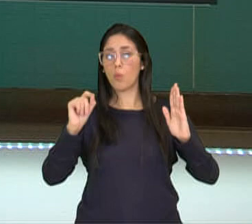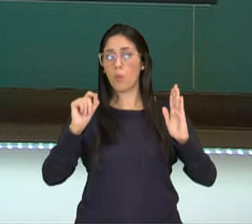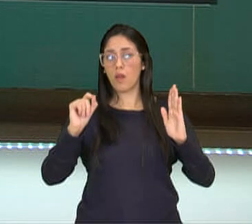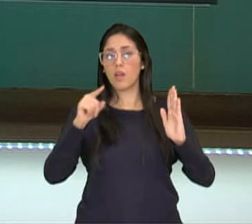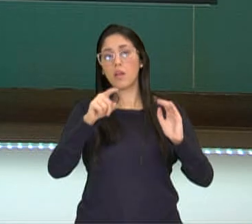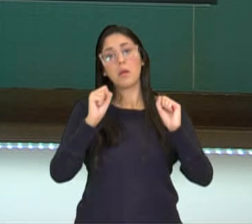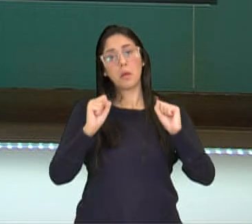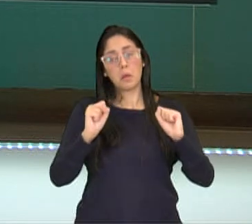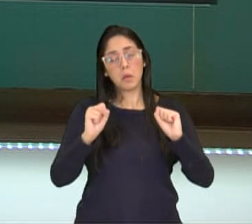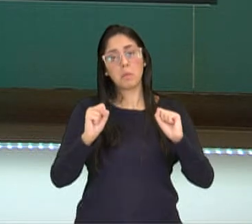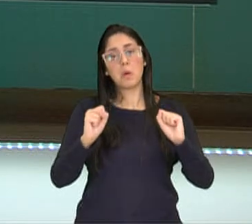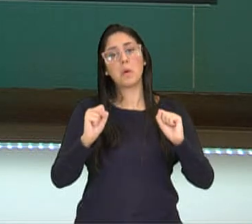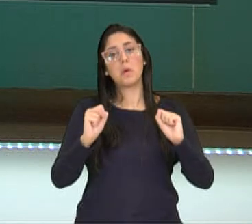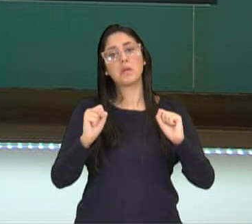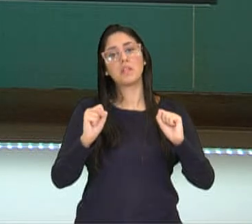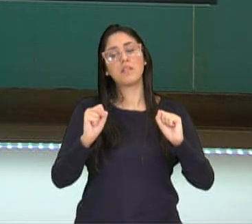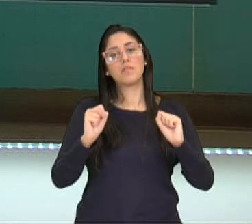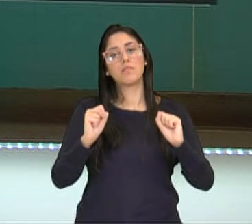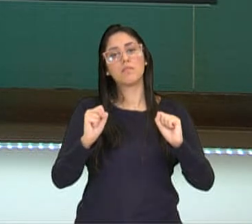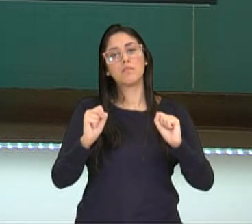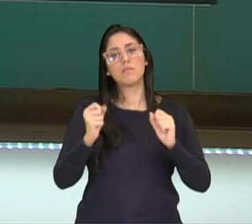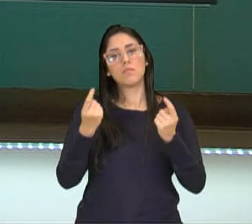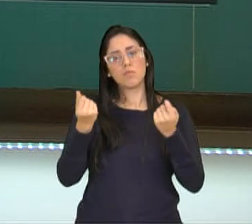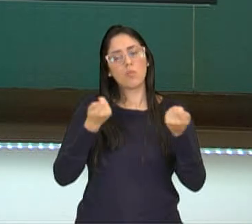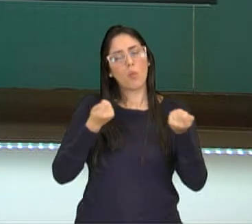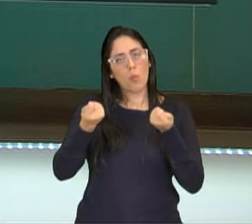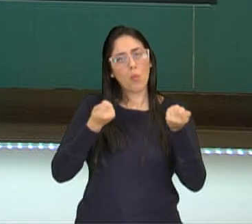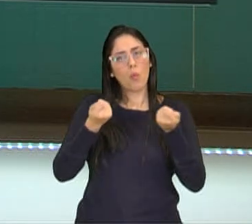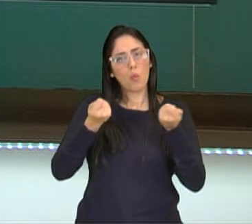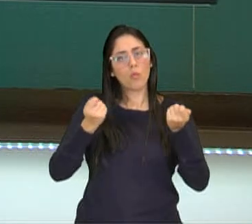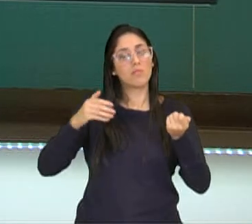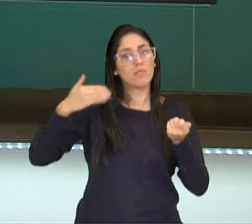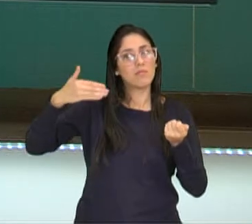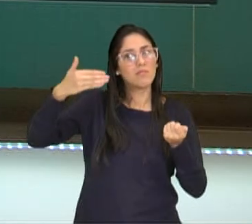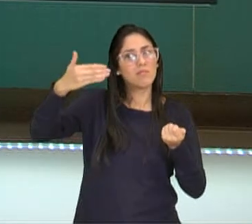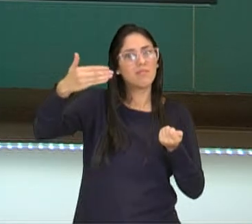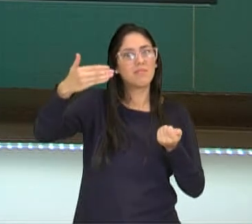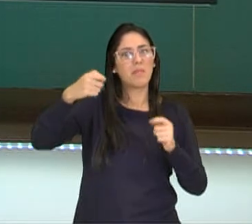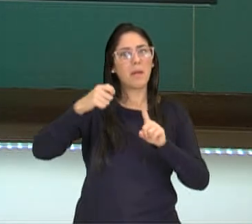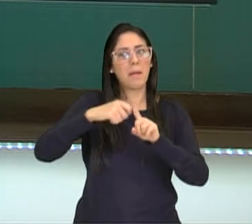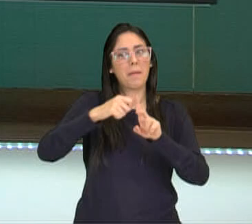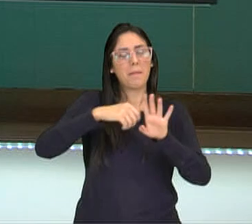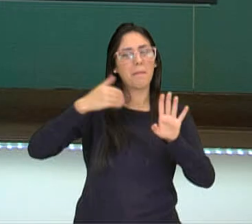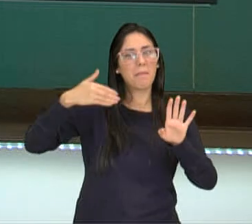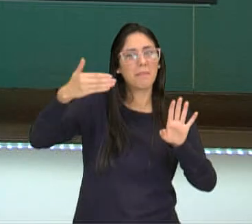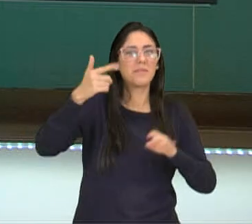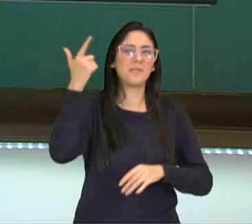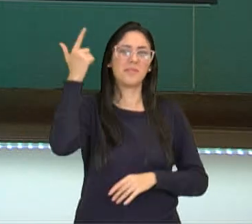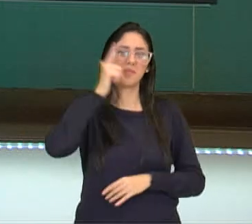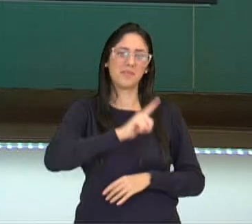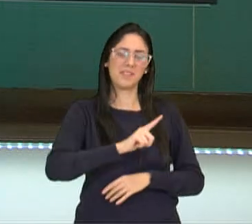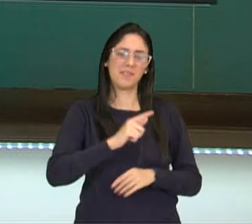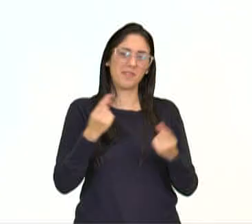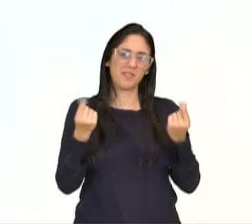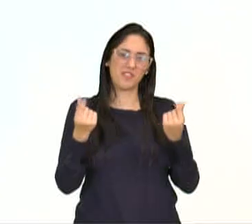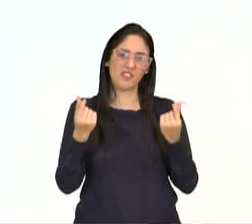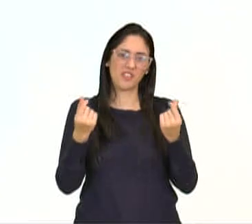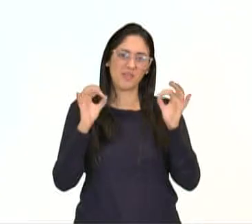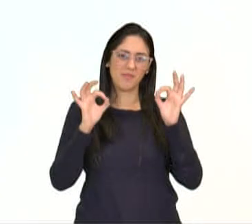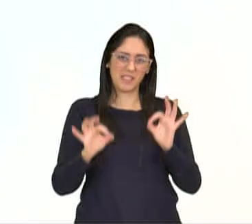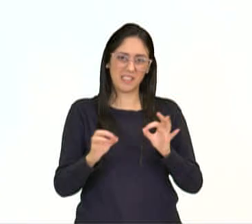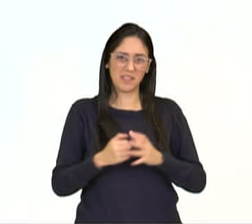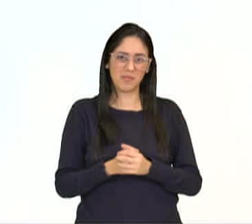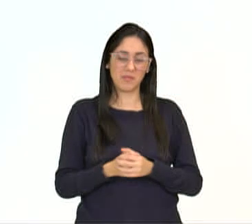de R$ 600 a juro, ou seja, depois de 4 meses você tem um dinheirinho a mais, além do R$ 1.000 que você queria atingir. Ou você